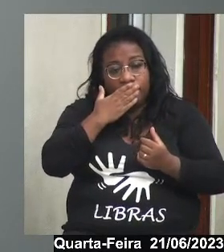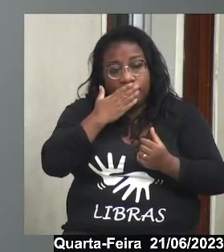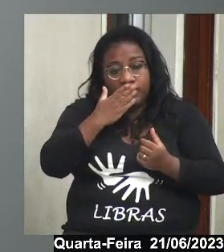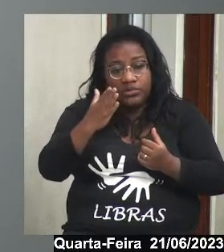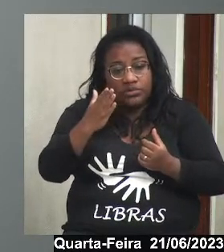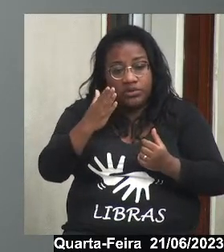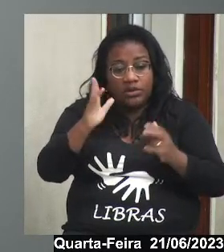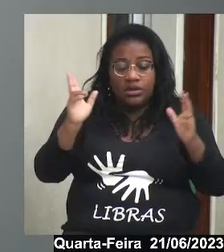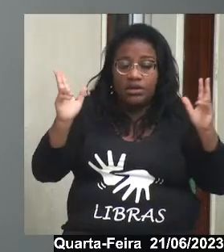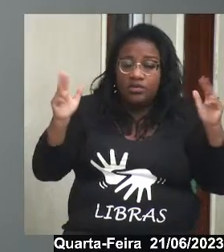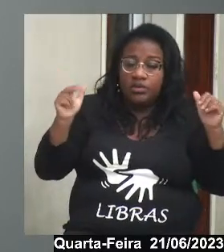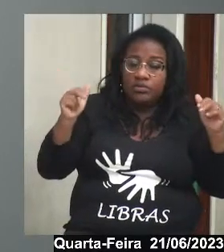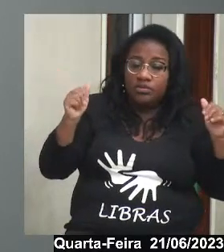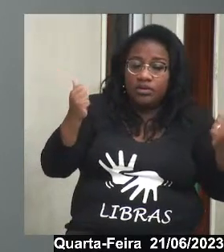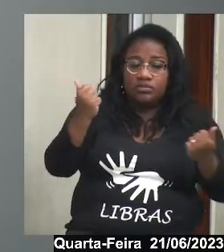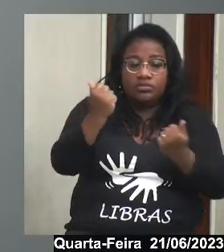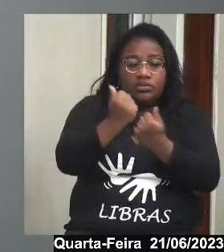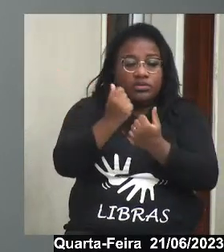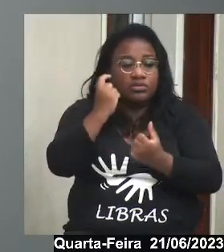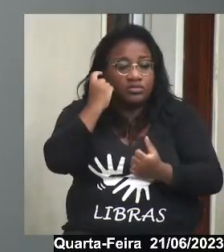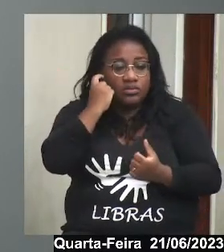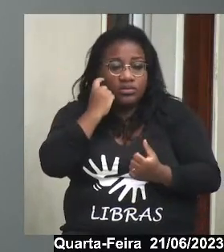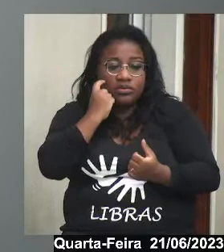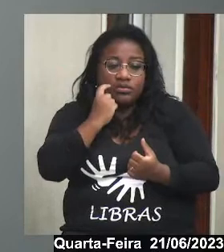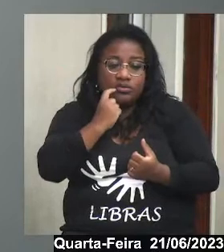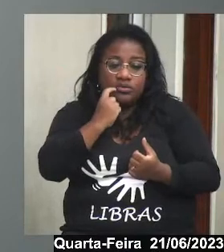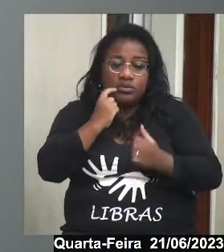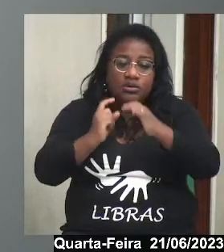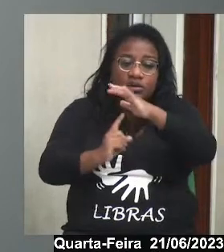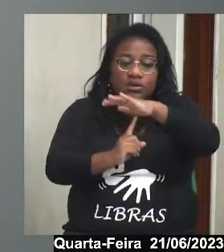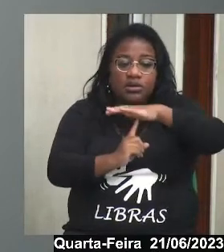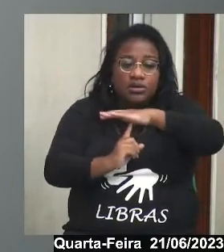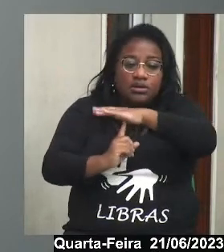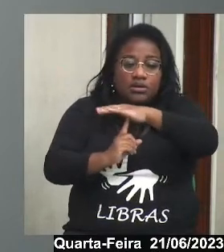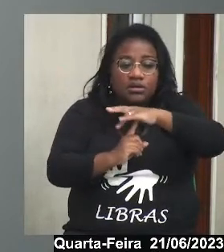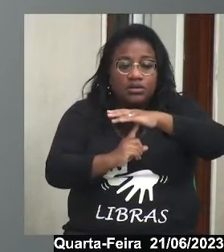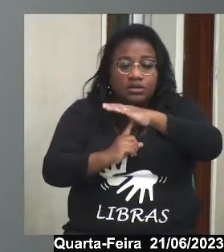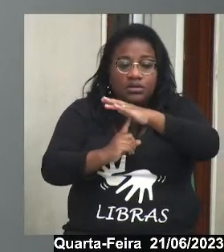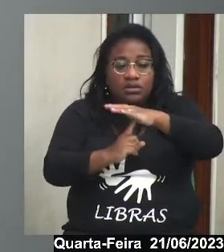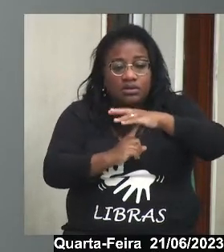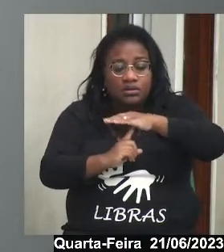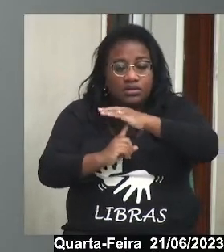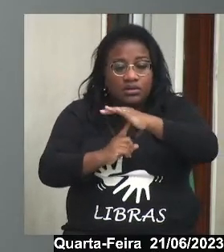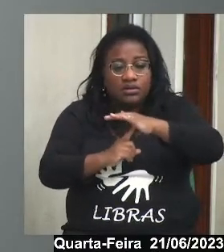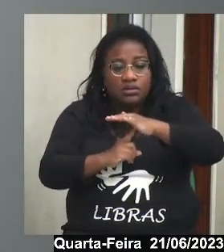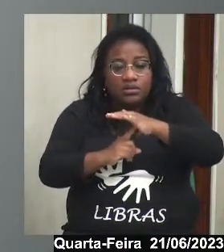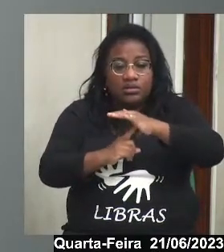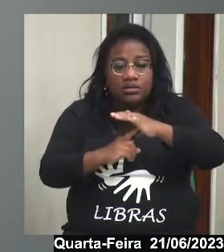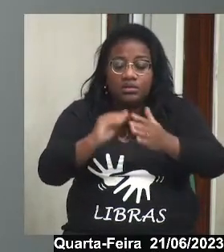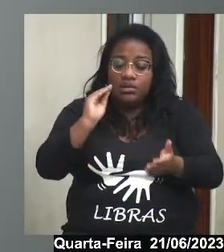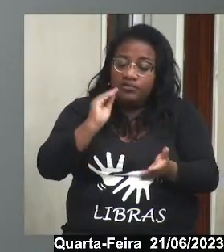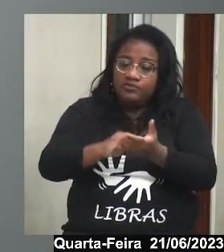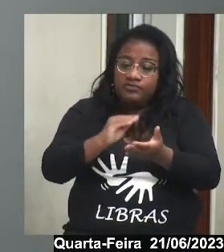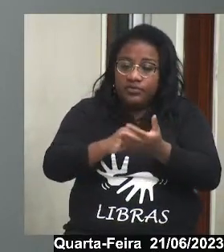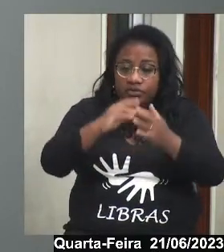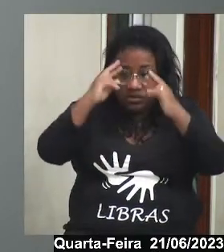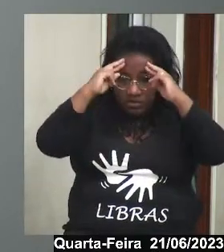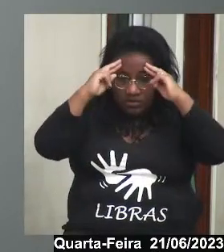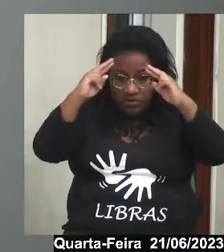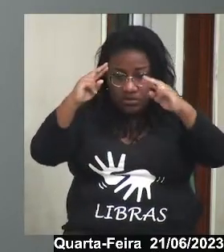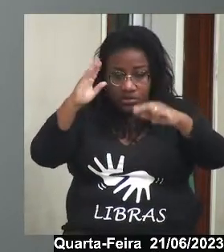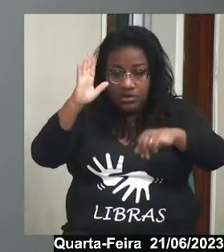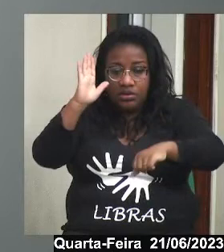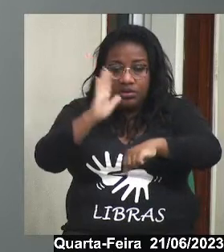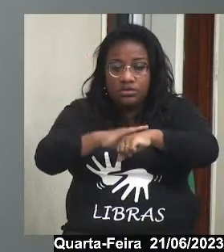presidente, para nunca mais o vice-prefeito tratar a Feira de Embu das Artes desse jeito, porque eu considero um desrespeito. Tinha que